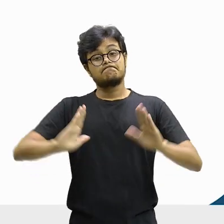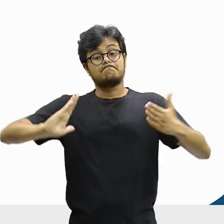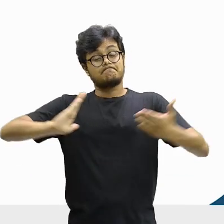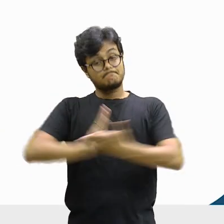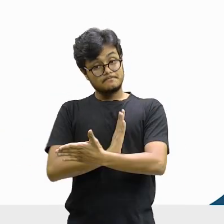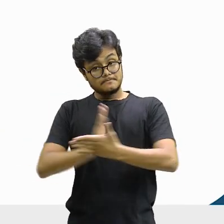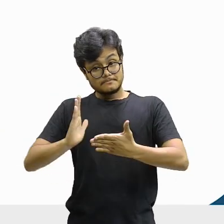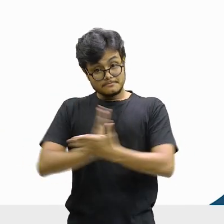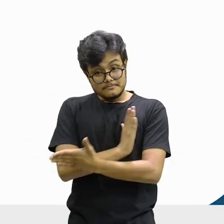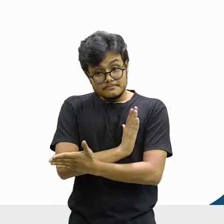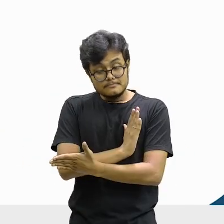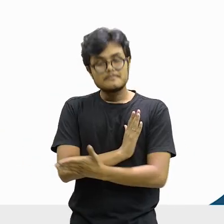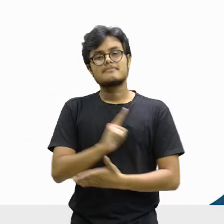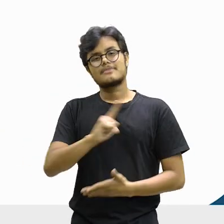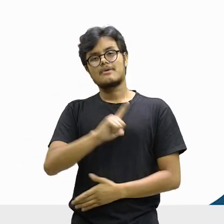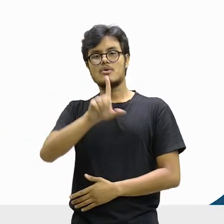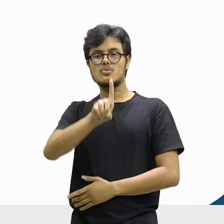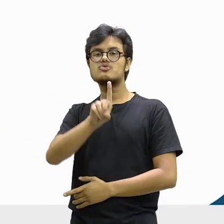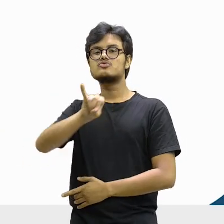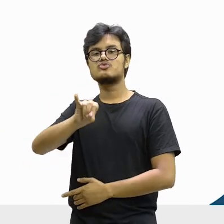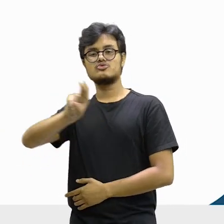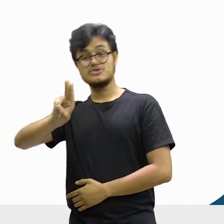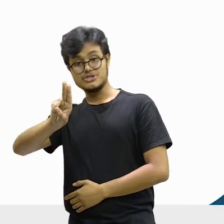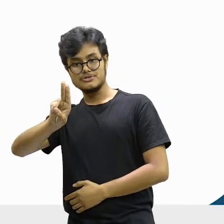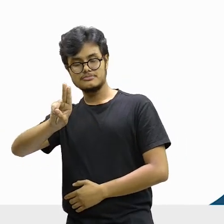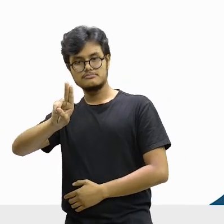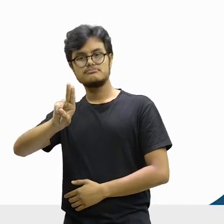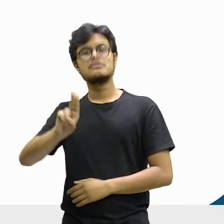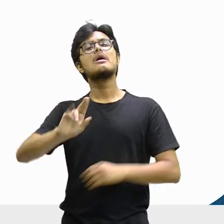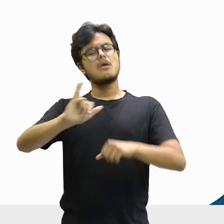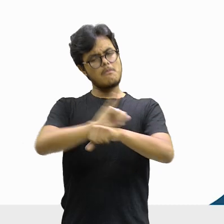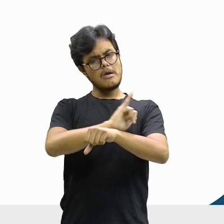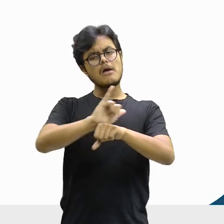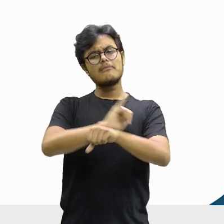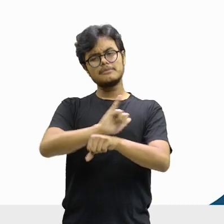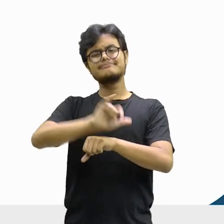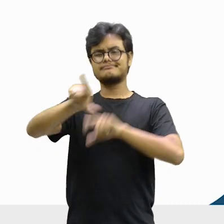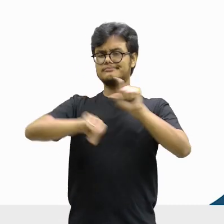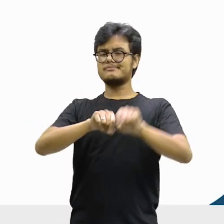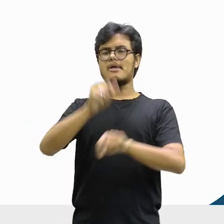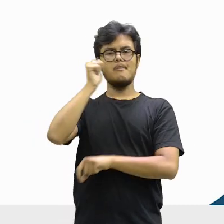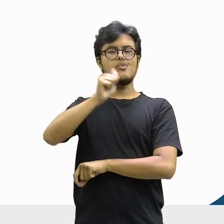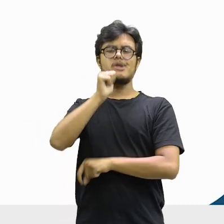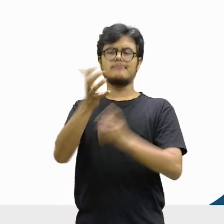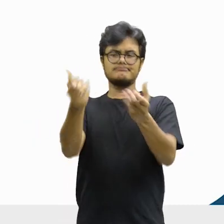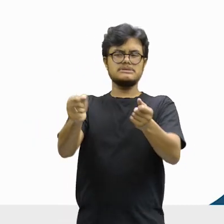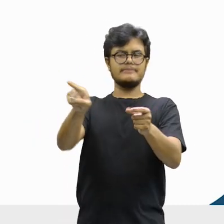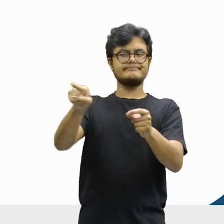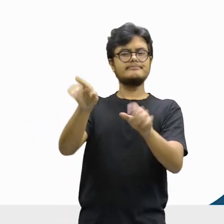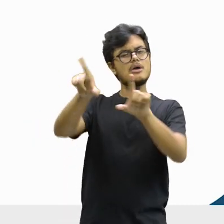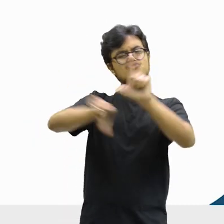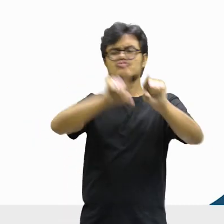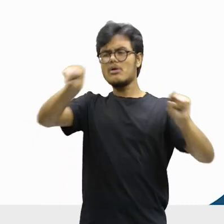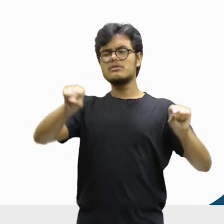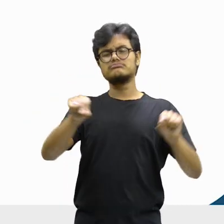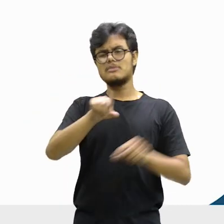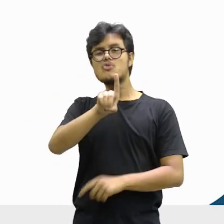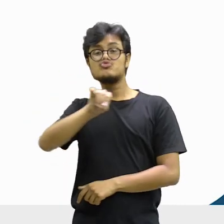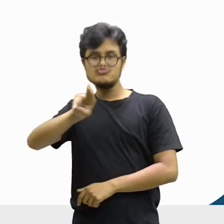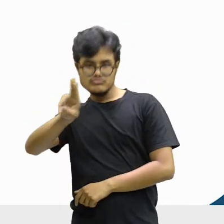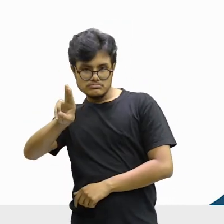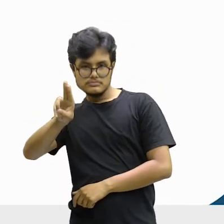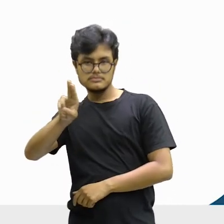longa duração, como o DIU, tendem a ser métodos de escolha da maioria das mulheres quando as barreiras de